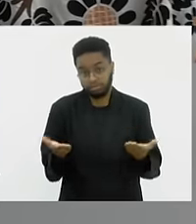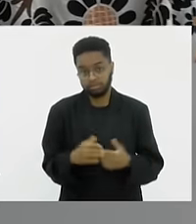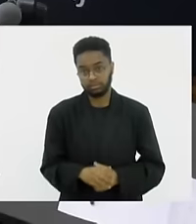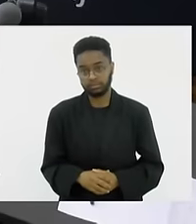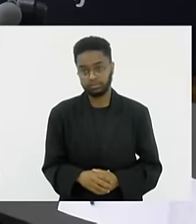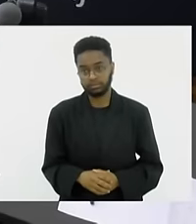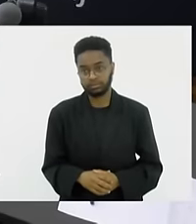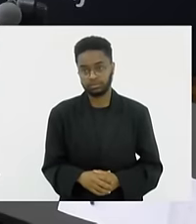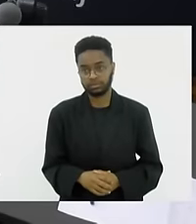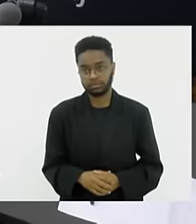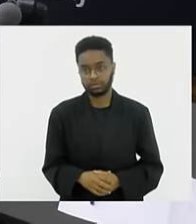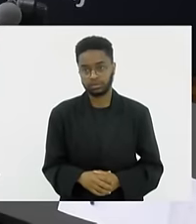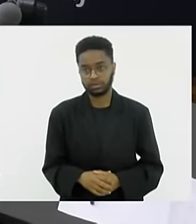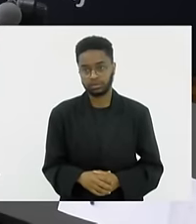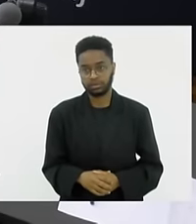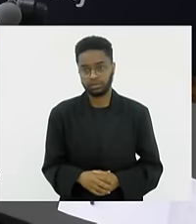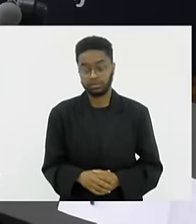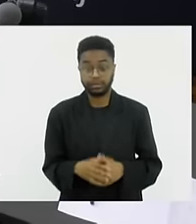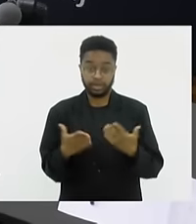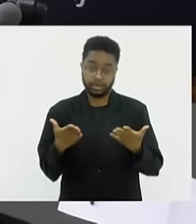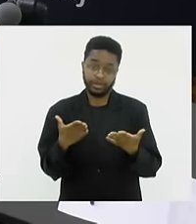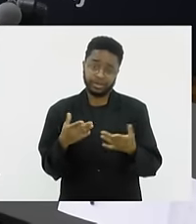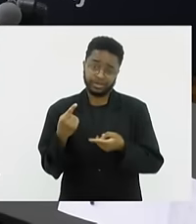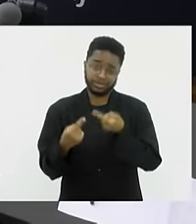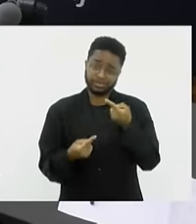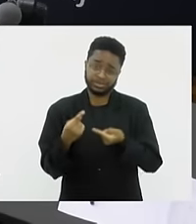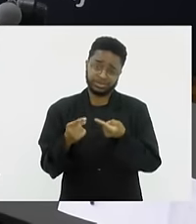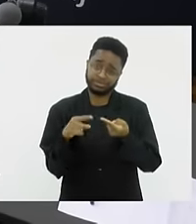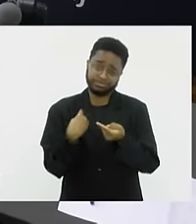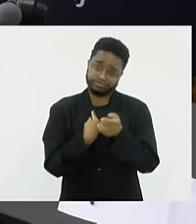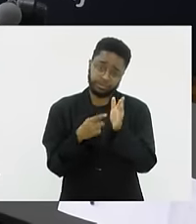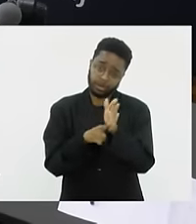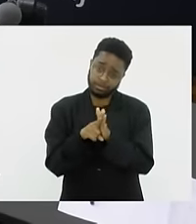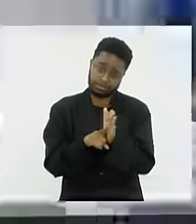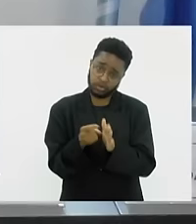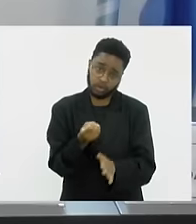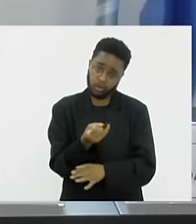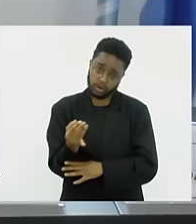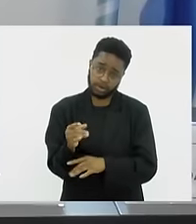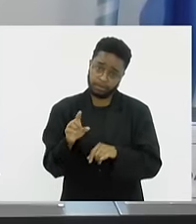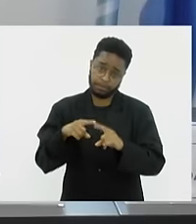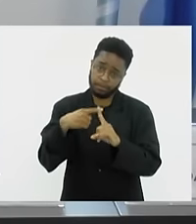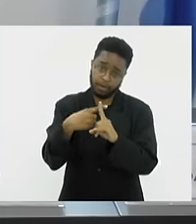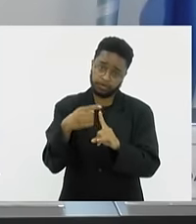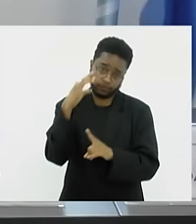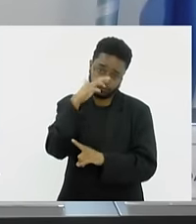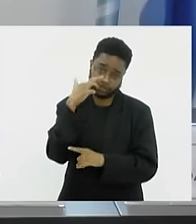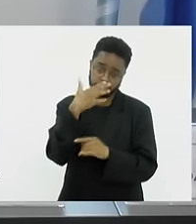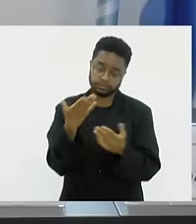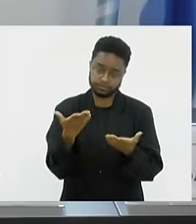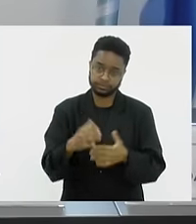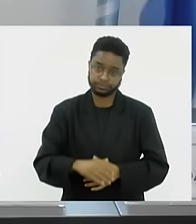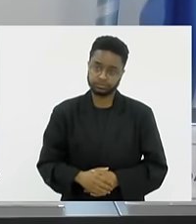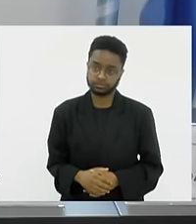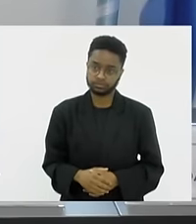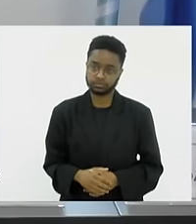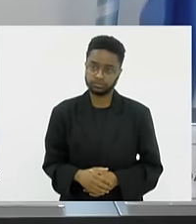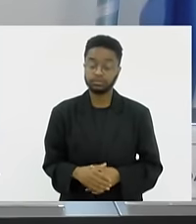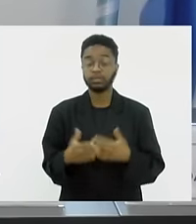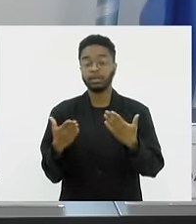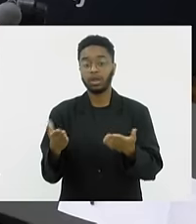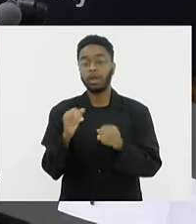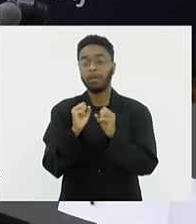rigores são altíssimos. Enfim, essa é uma discussão que a gente vai apurar com o número e nas fiscalizações. É longa, presidente. A gente vai conseguir. Então, nós poderíamos fazer